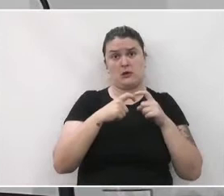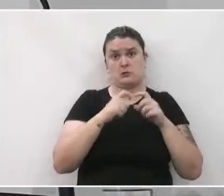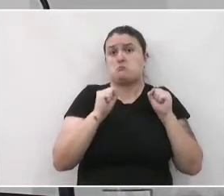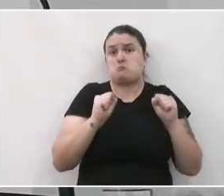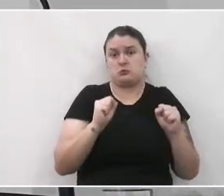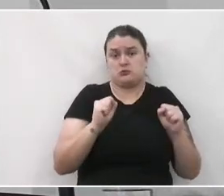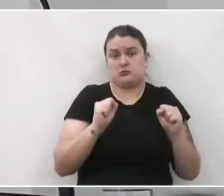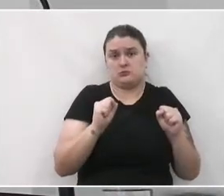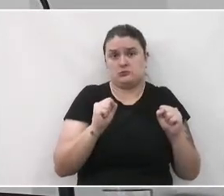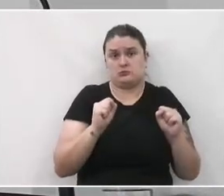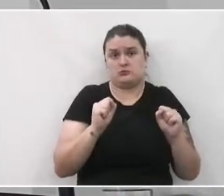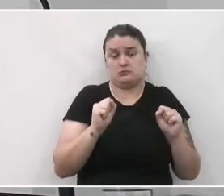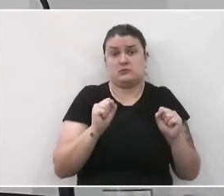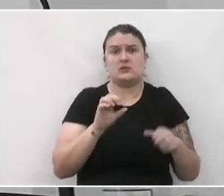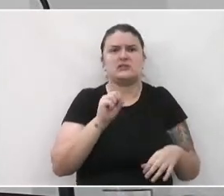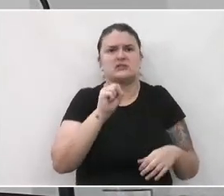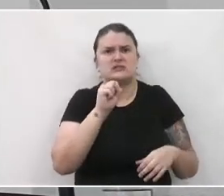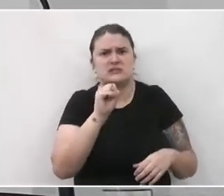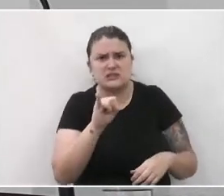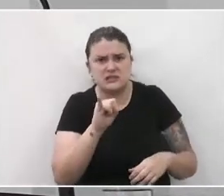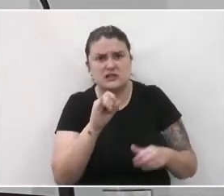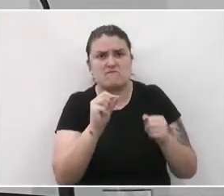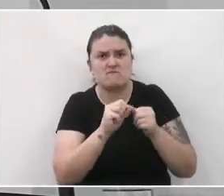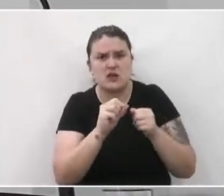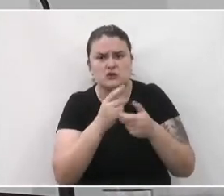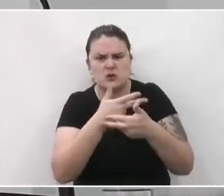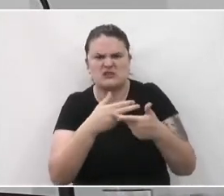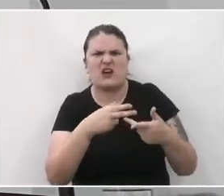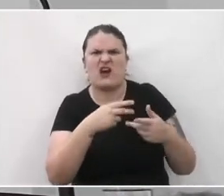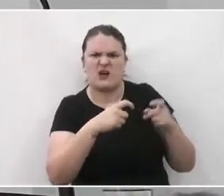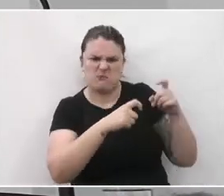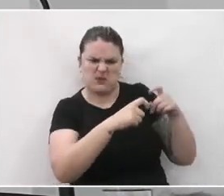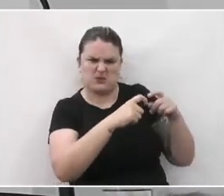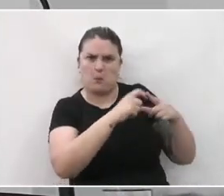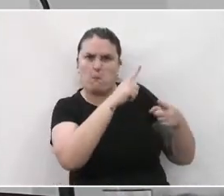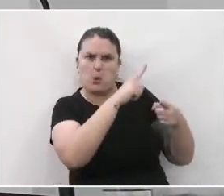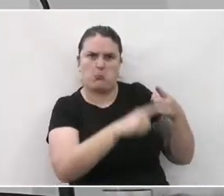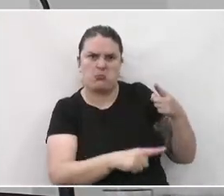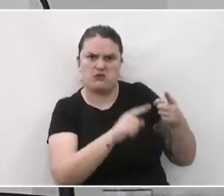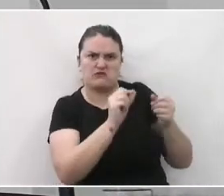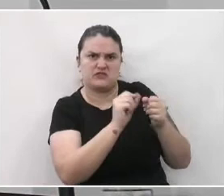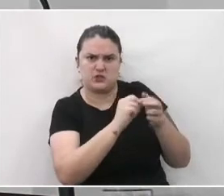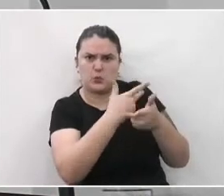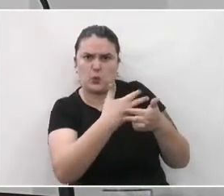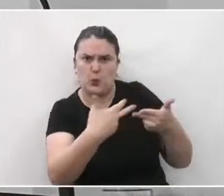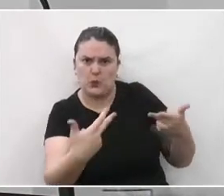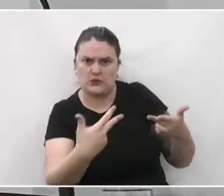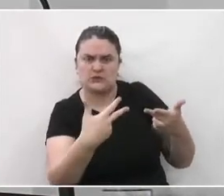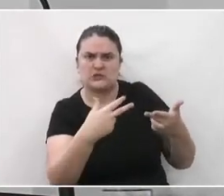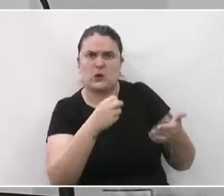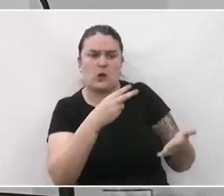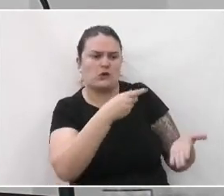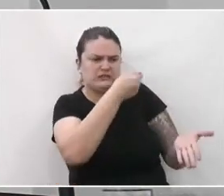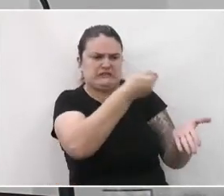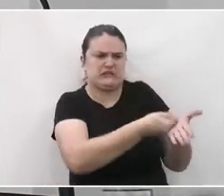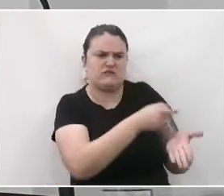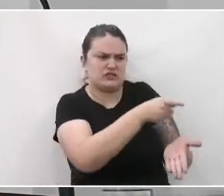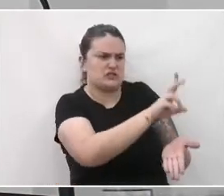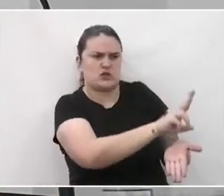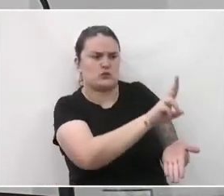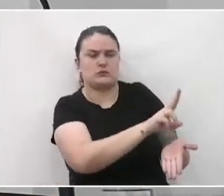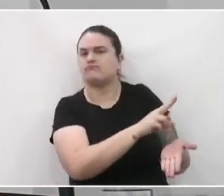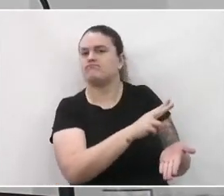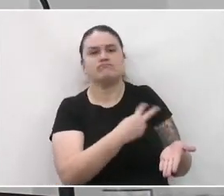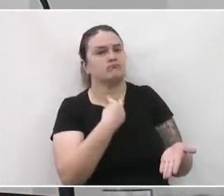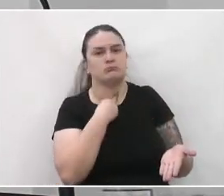Então, você fazer algo que proíba ele de usar ou que exija que ele não use, isso não